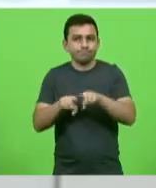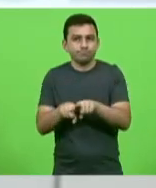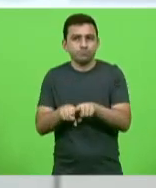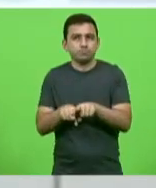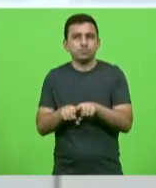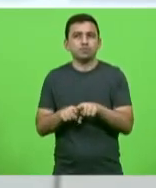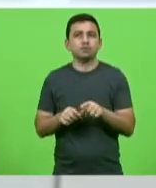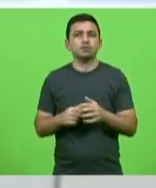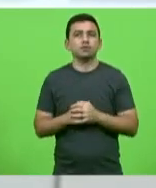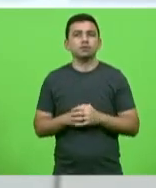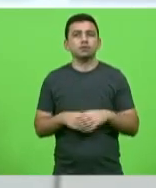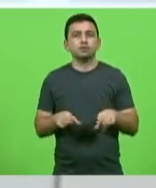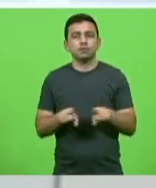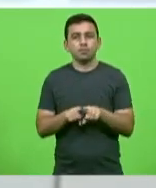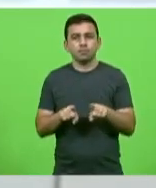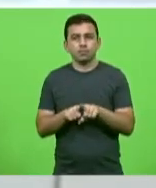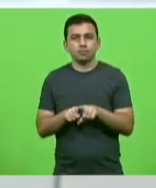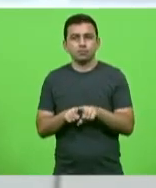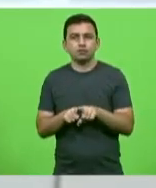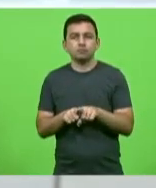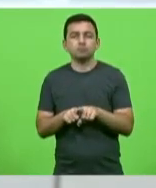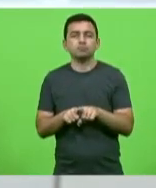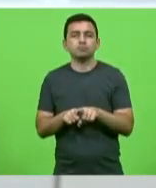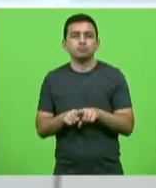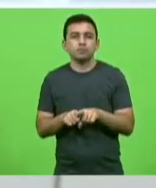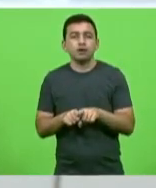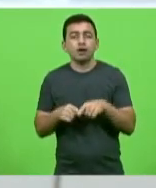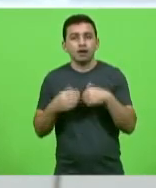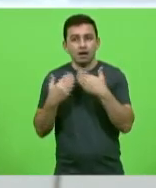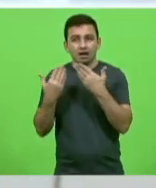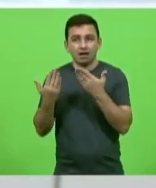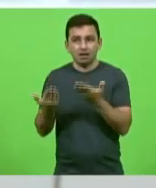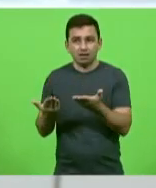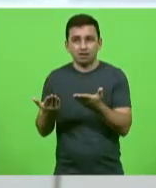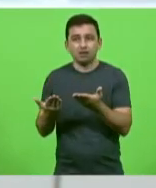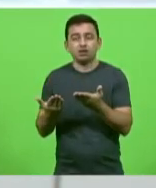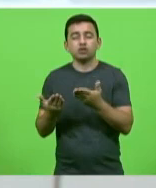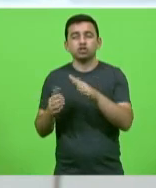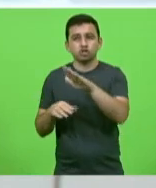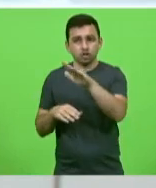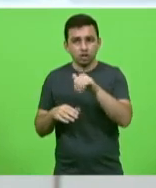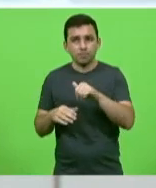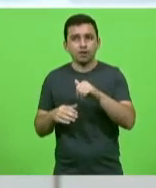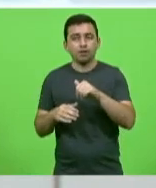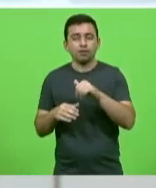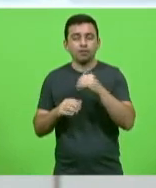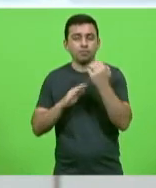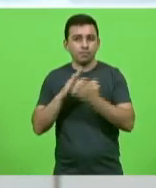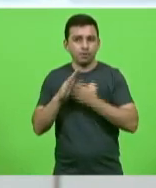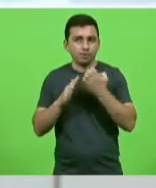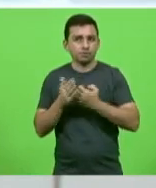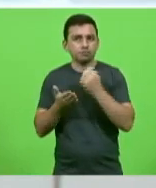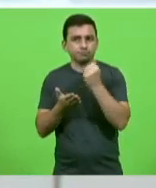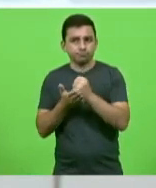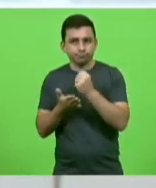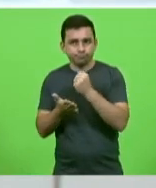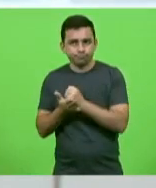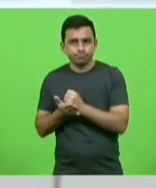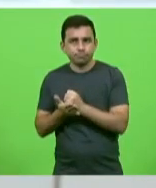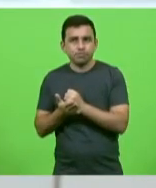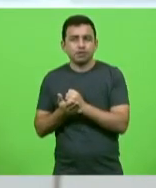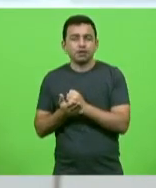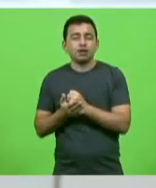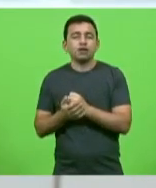e a parte imparcialidade na contratação da Veiga Meg deve ter sido